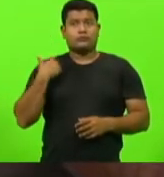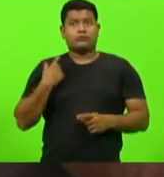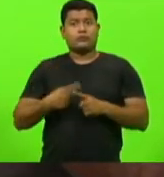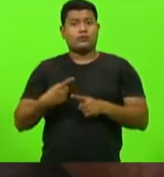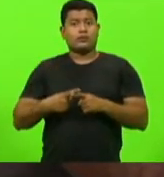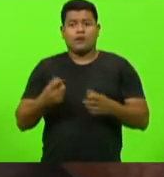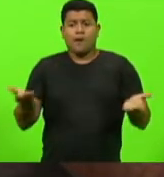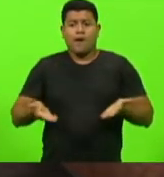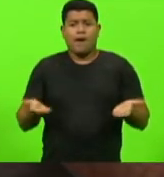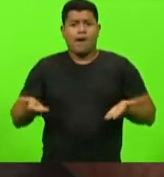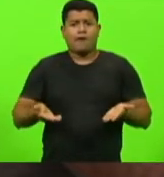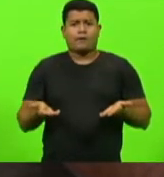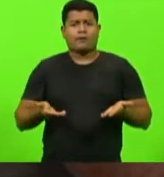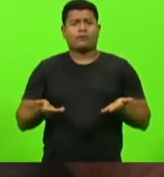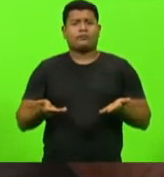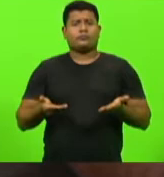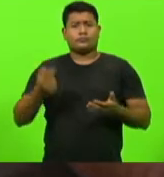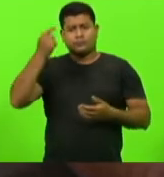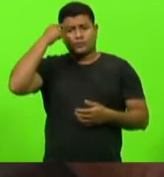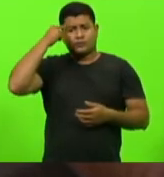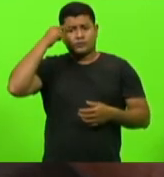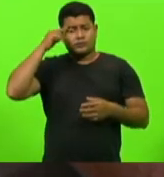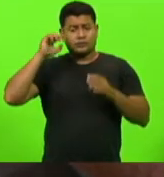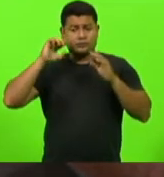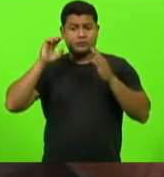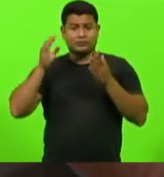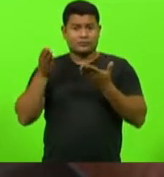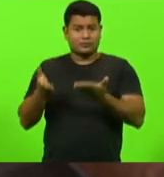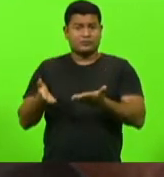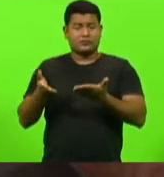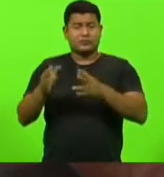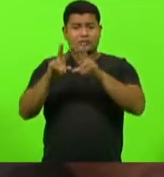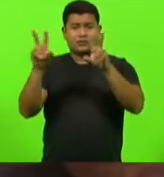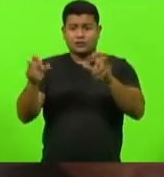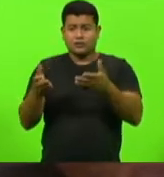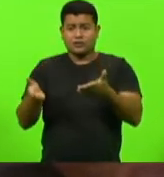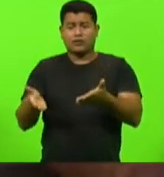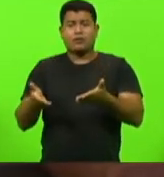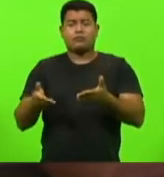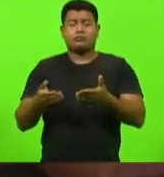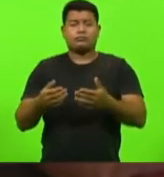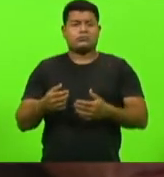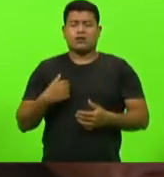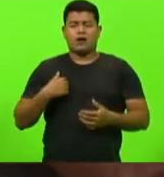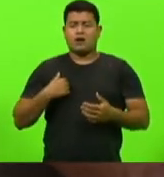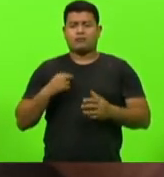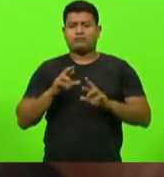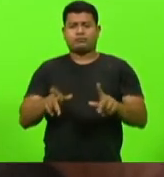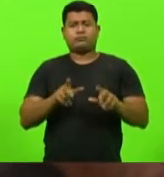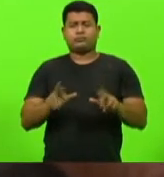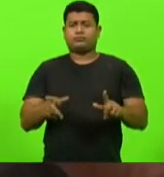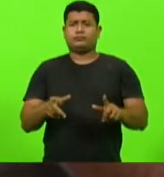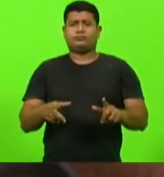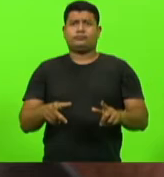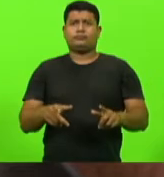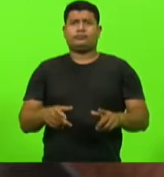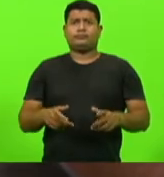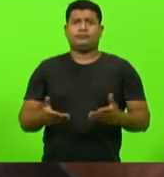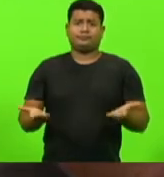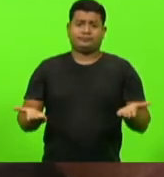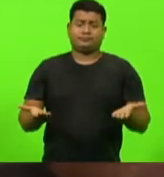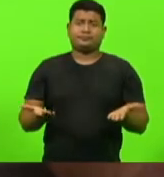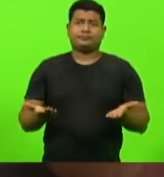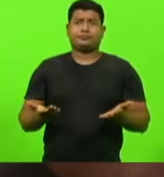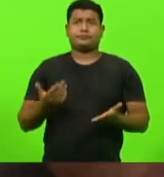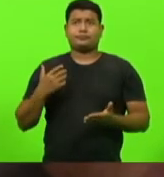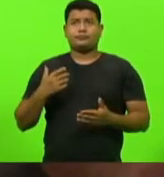forma específica, hoje, não se pode acatar o pedido desse que, na verdade, devido à